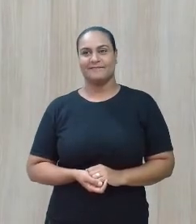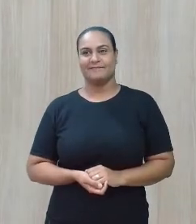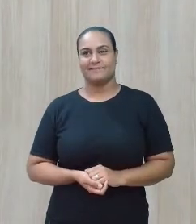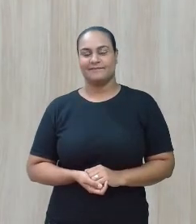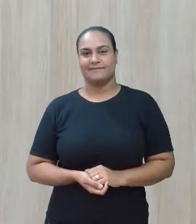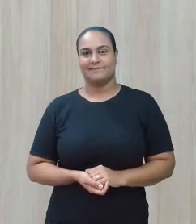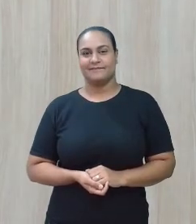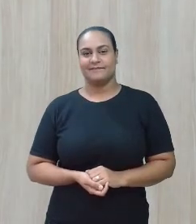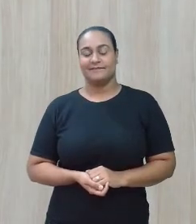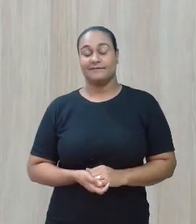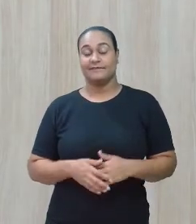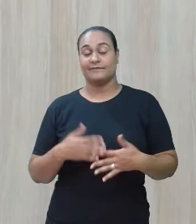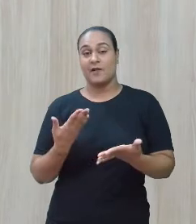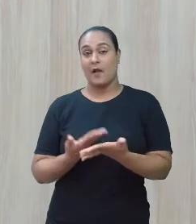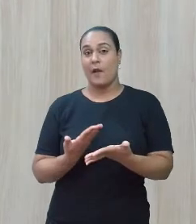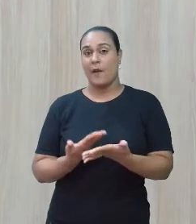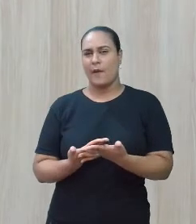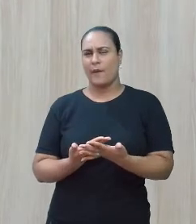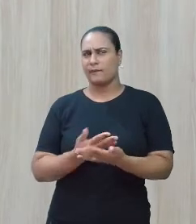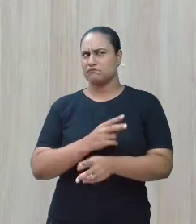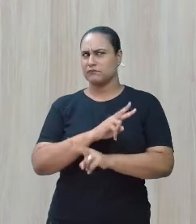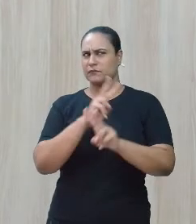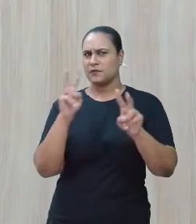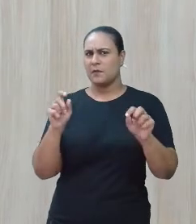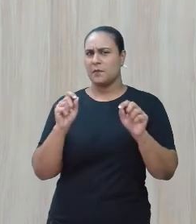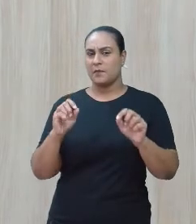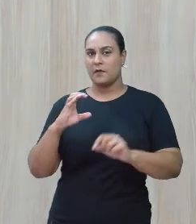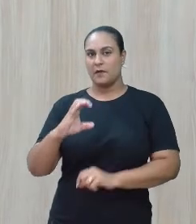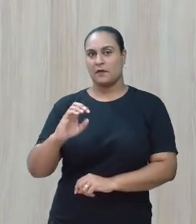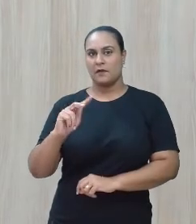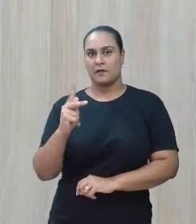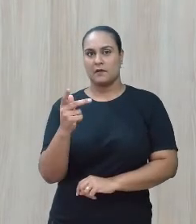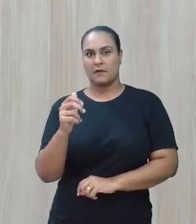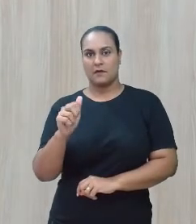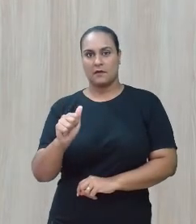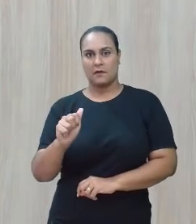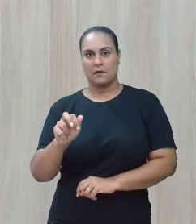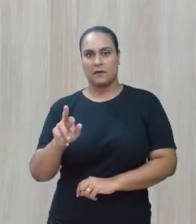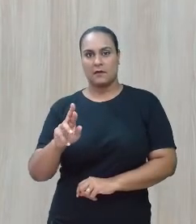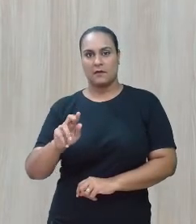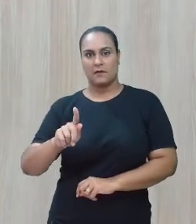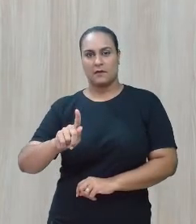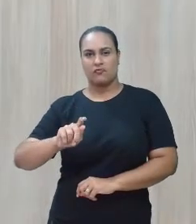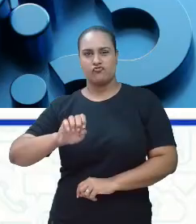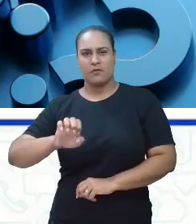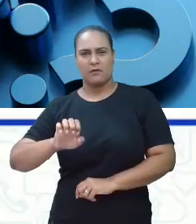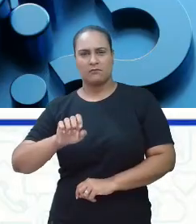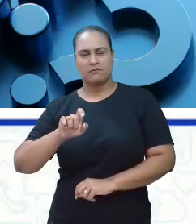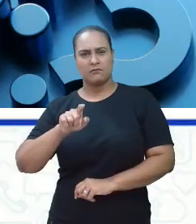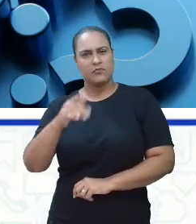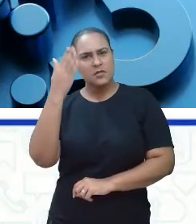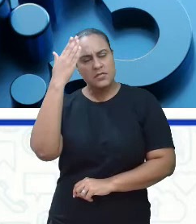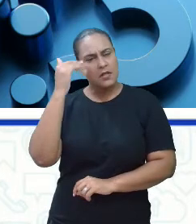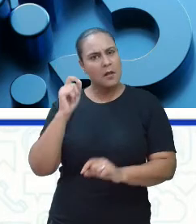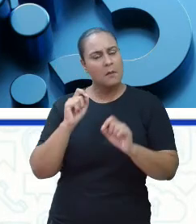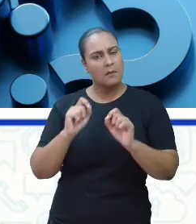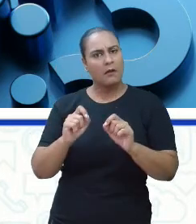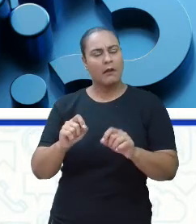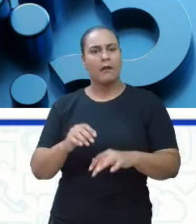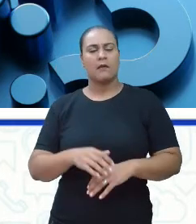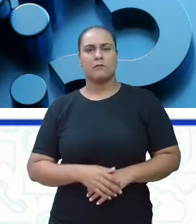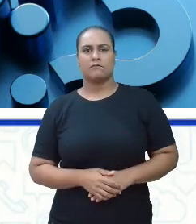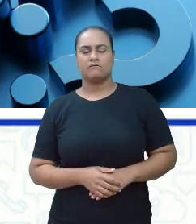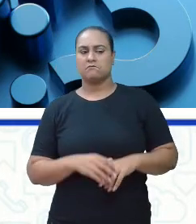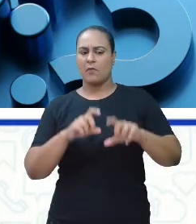E aí, a nossa aula hoje, o tema é charge. Charge, vocês sabem o que é